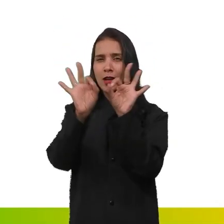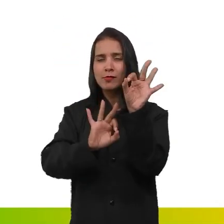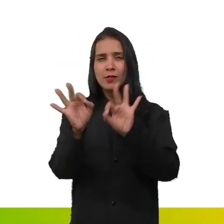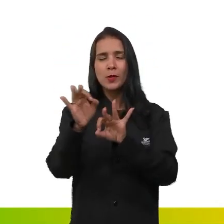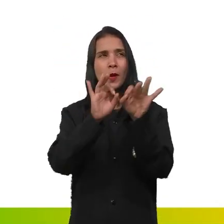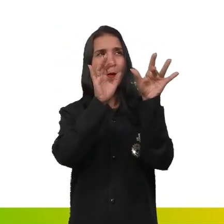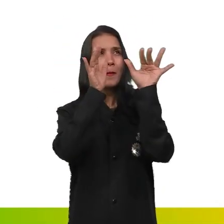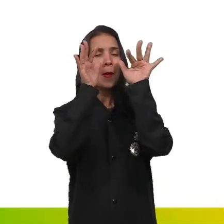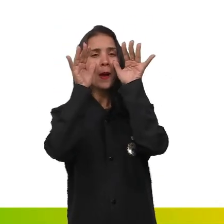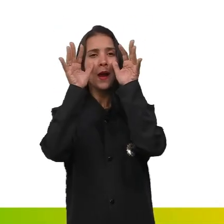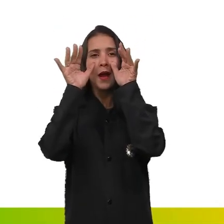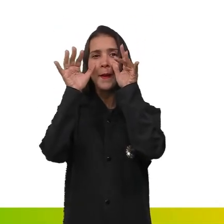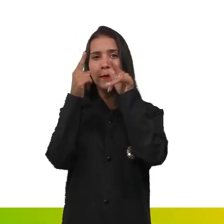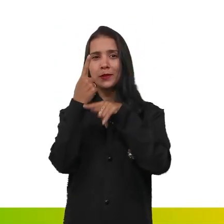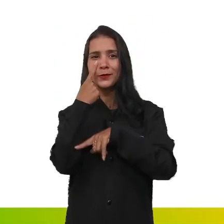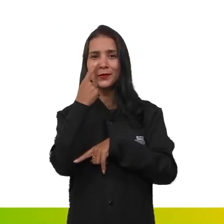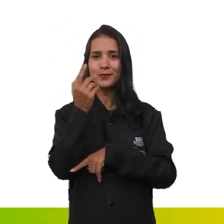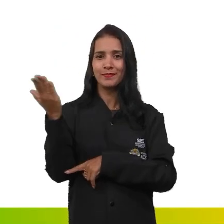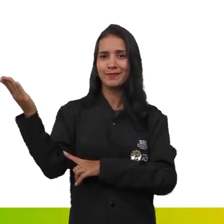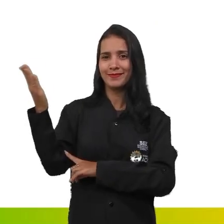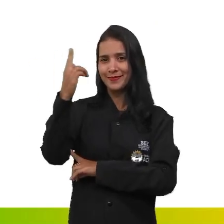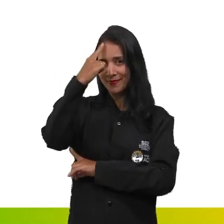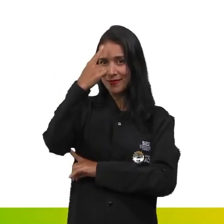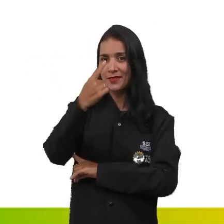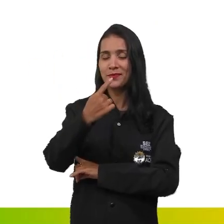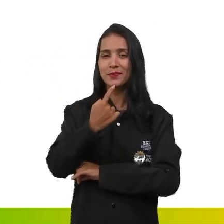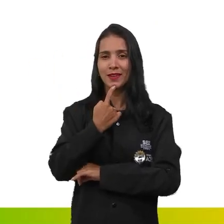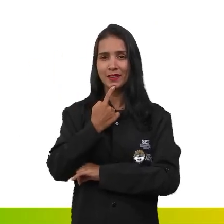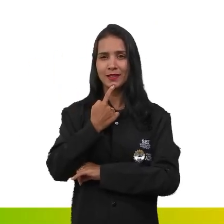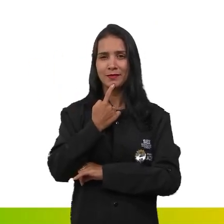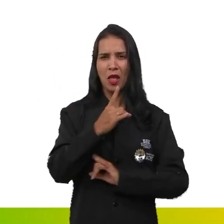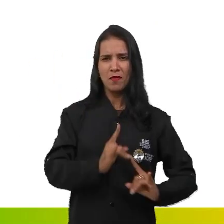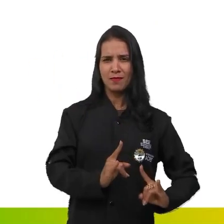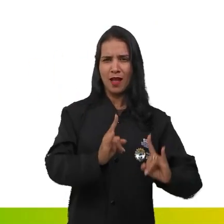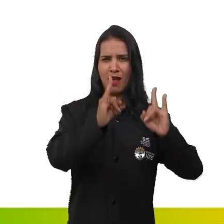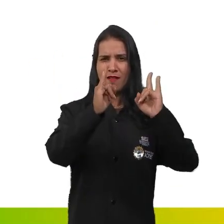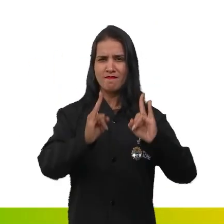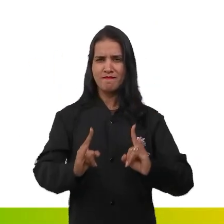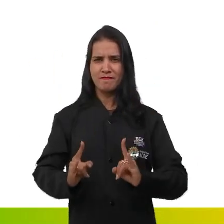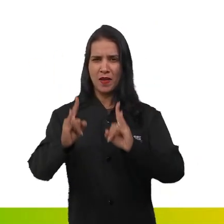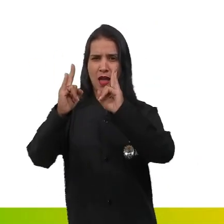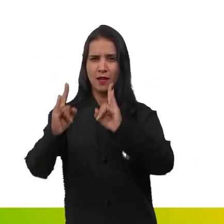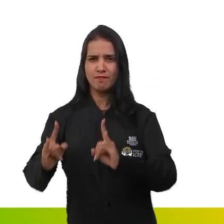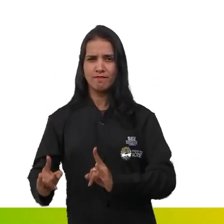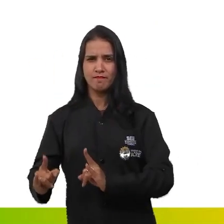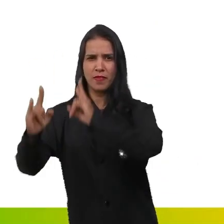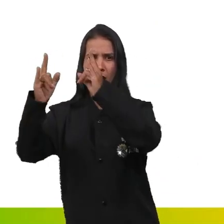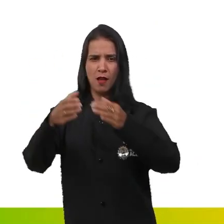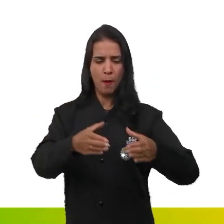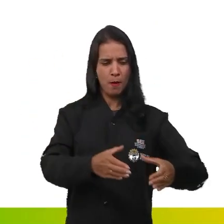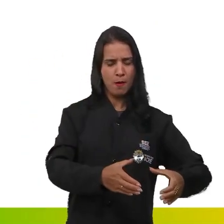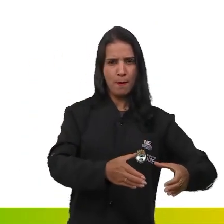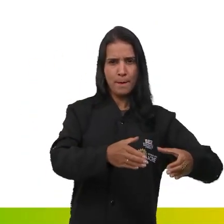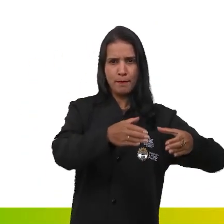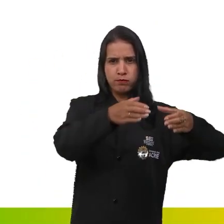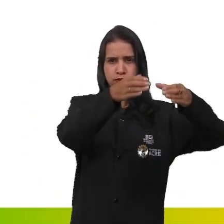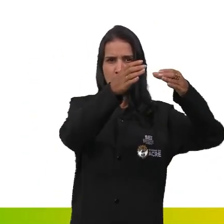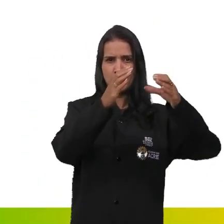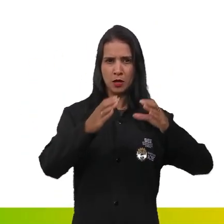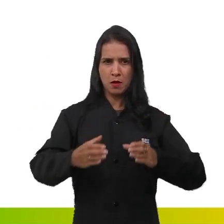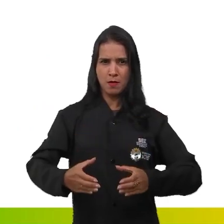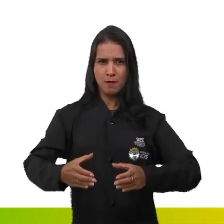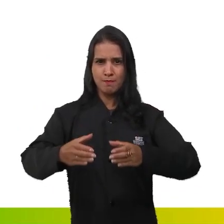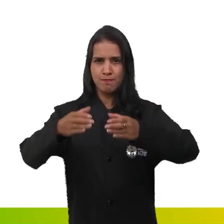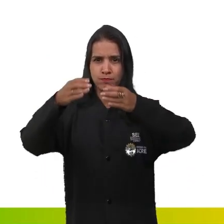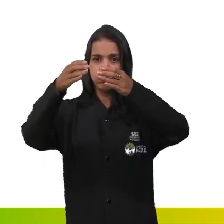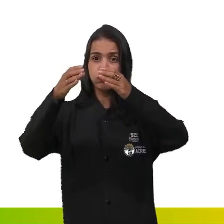uma arquitetura monumental. Templos harmoniosos, com 3 ordens de colunas. A coluna dórica,